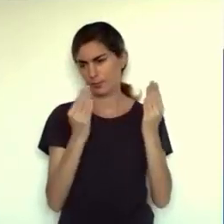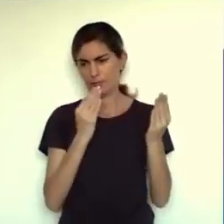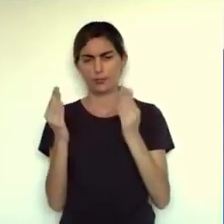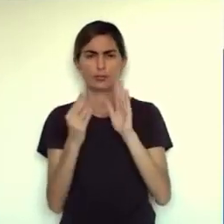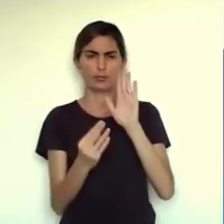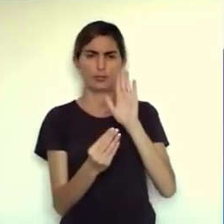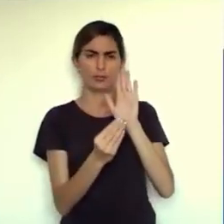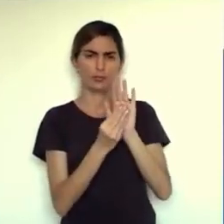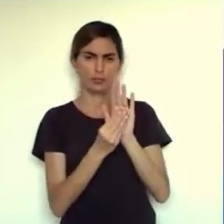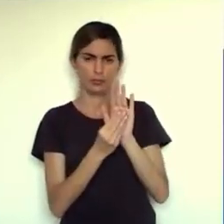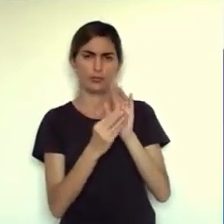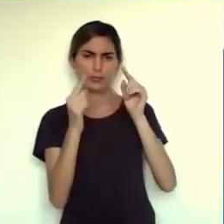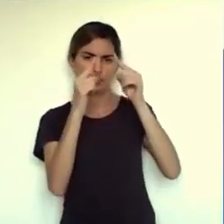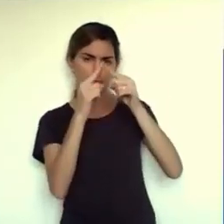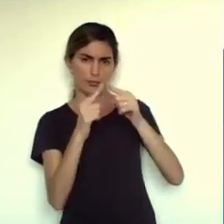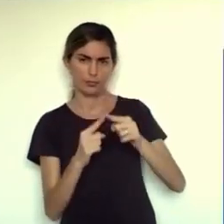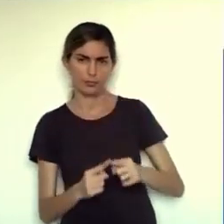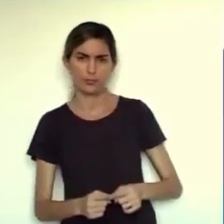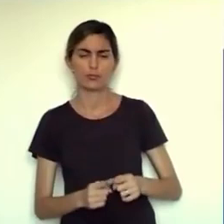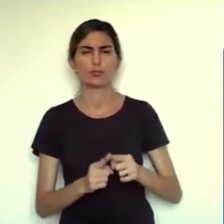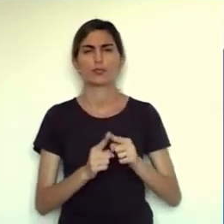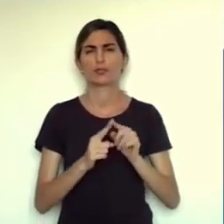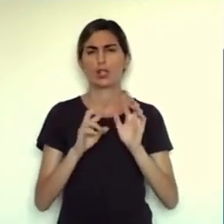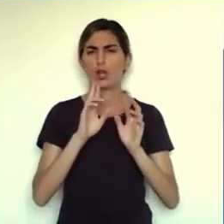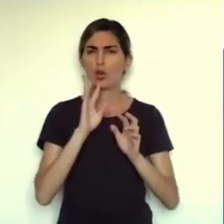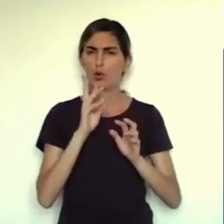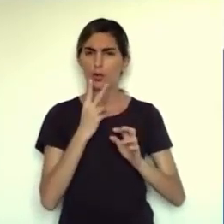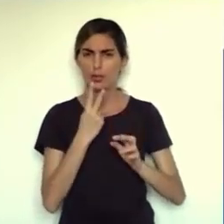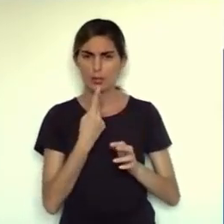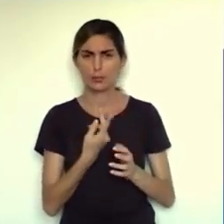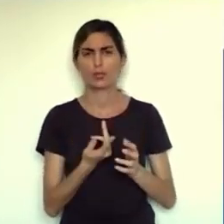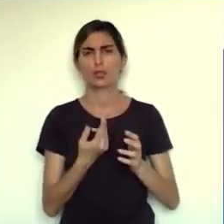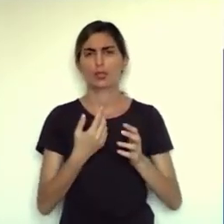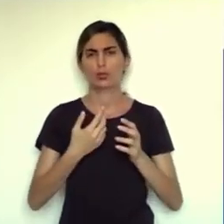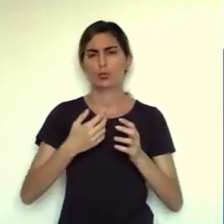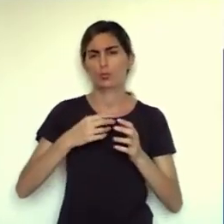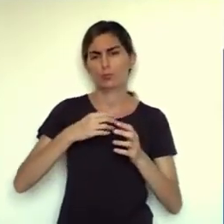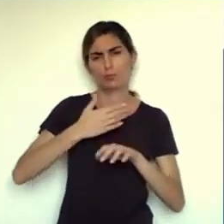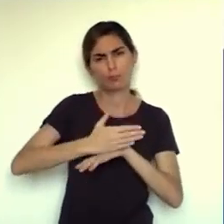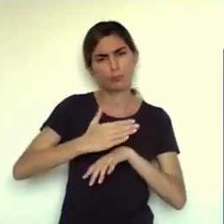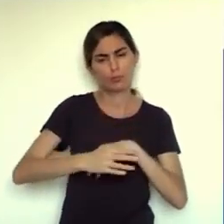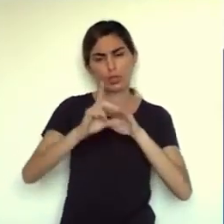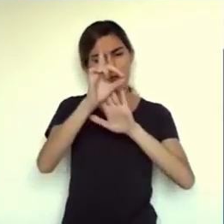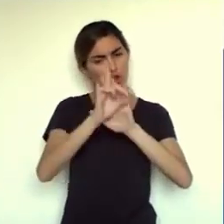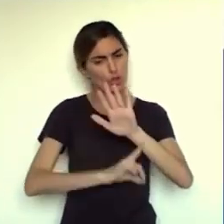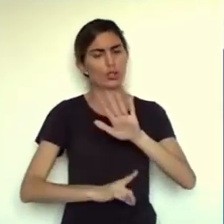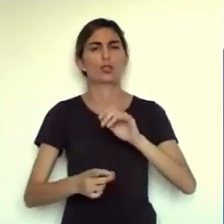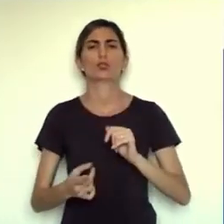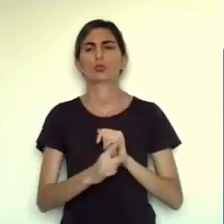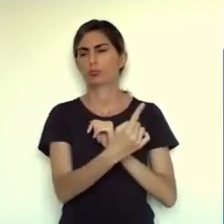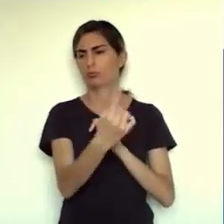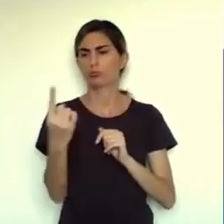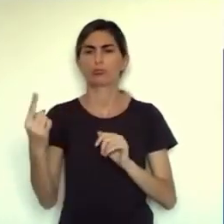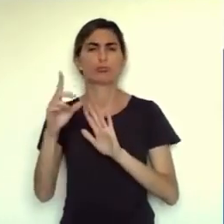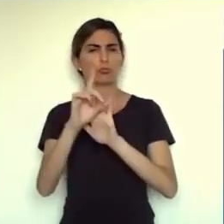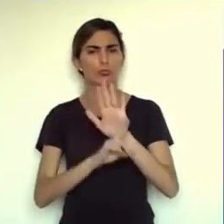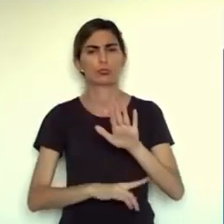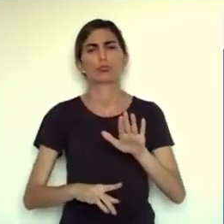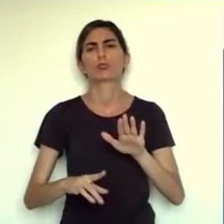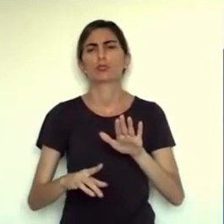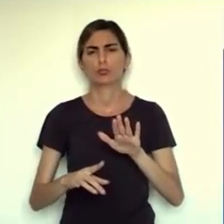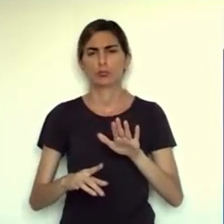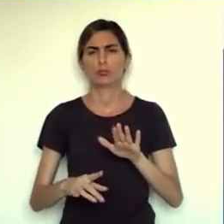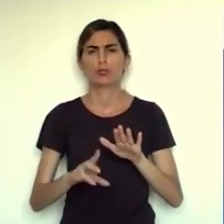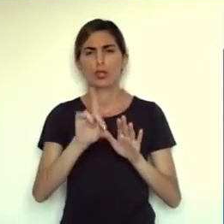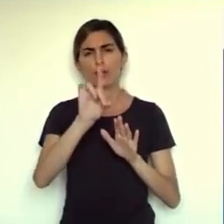essa comparação aí e essa aplicabilidade ao reconhecimento, gozo e exercício de direitos, né?